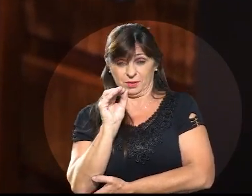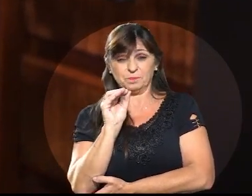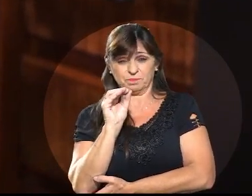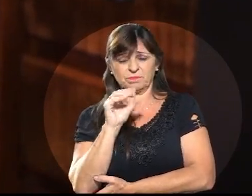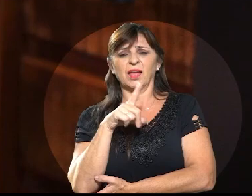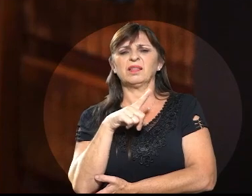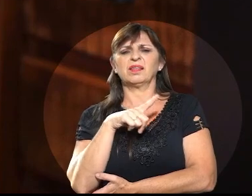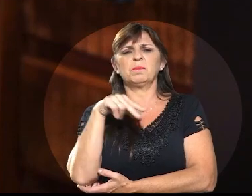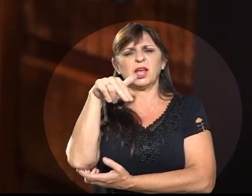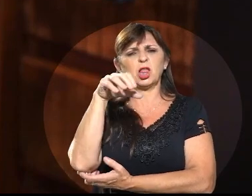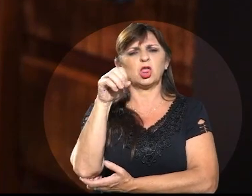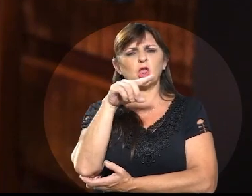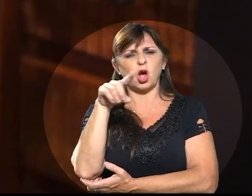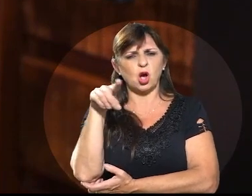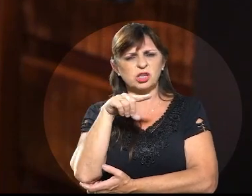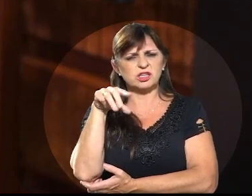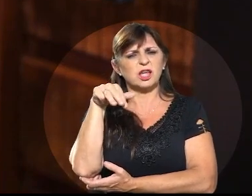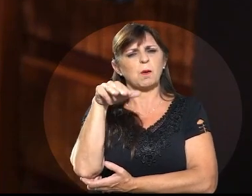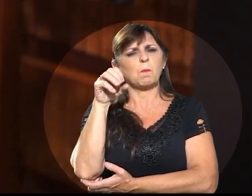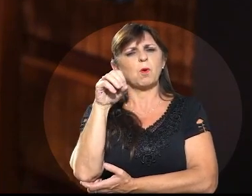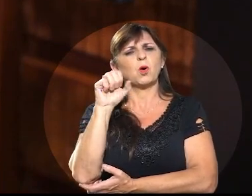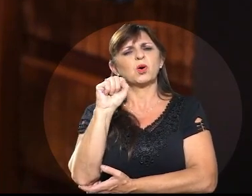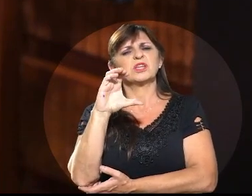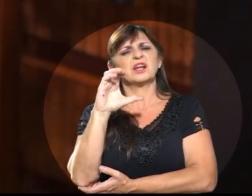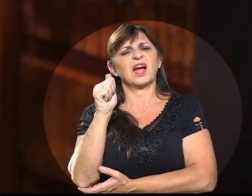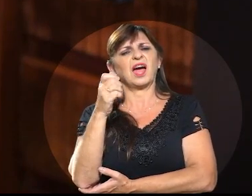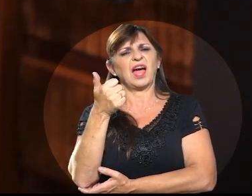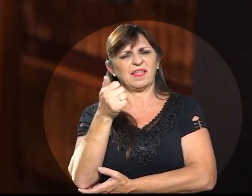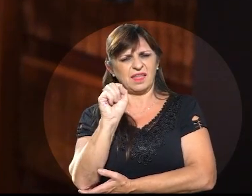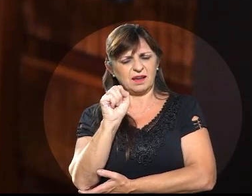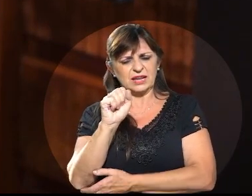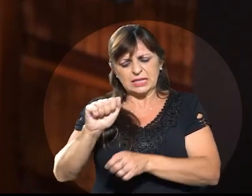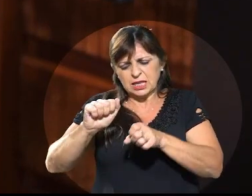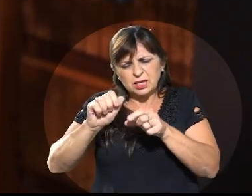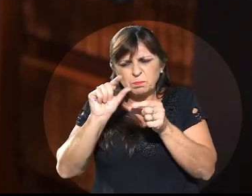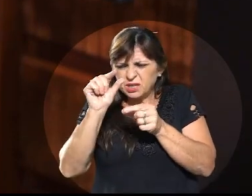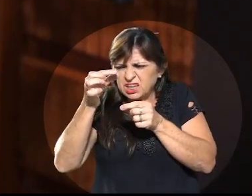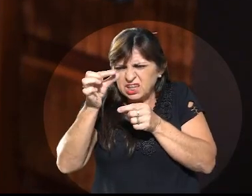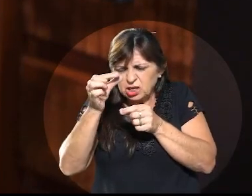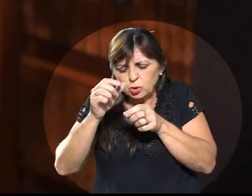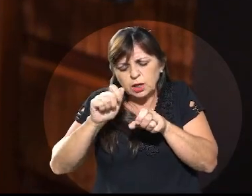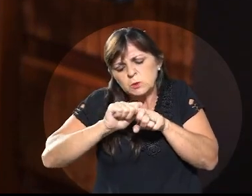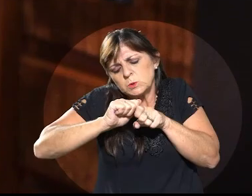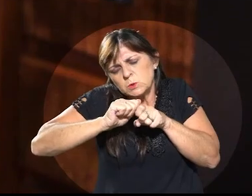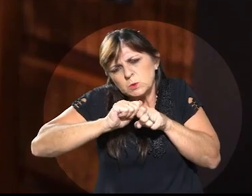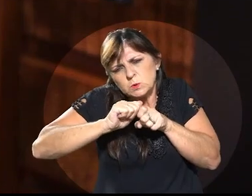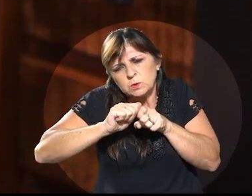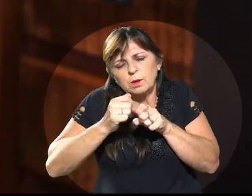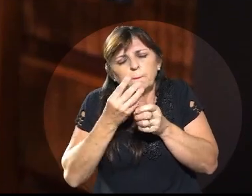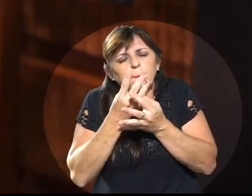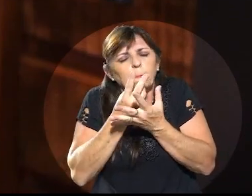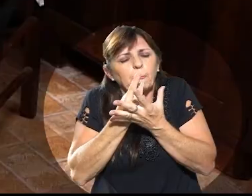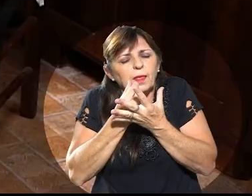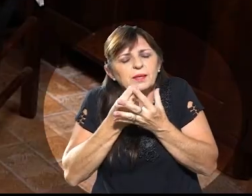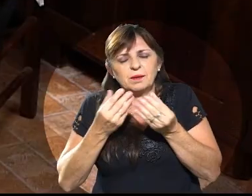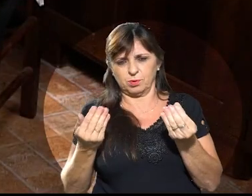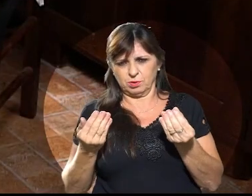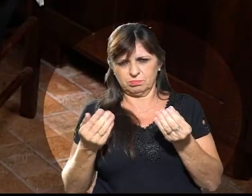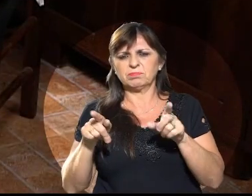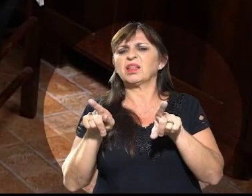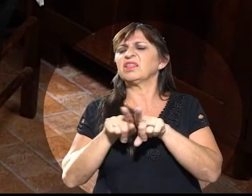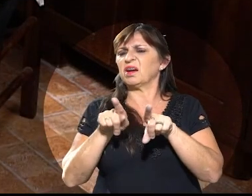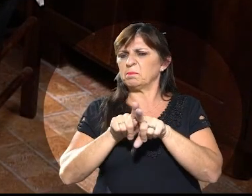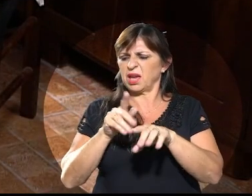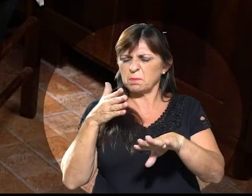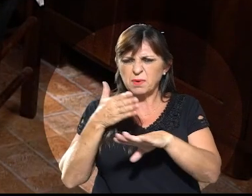pimenta, isso na culinária. Então, os árabes também contribuíram na arquitetura, na música. Na música,